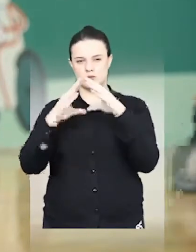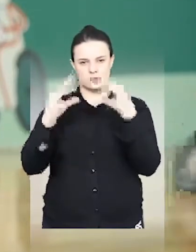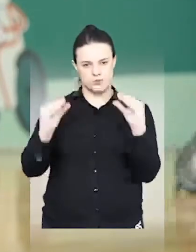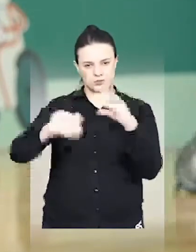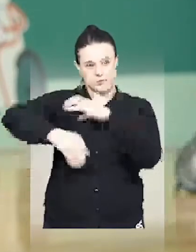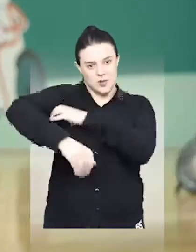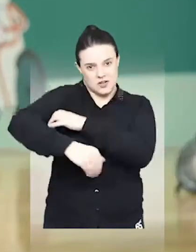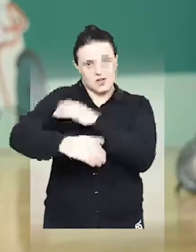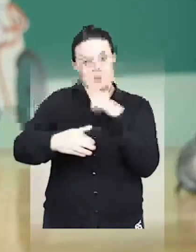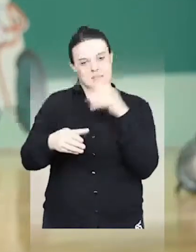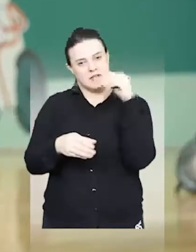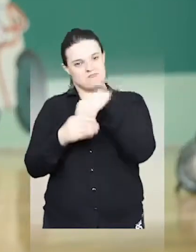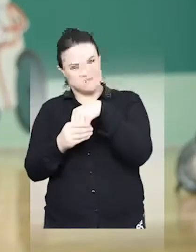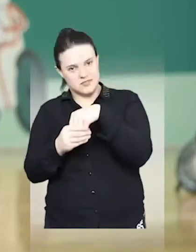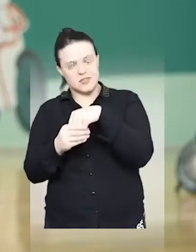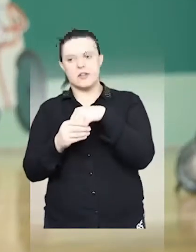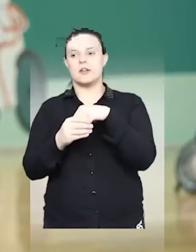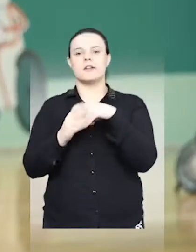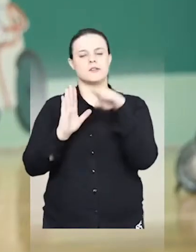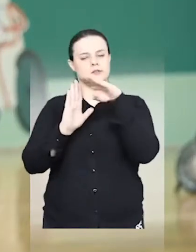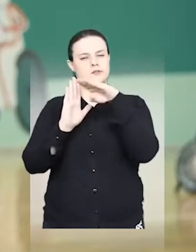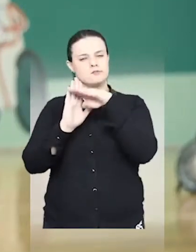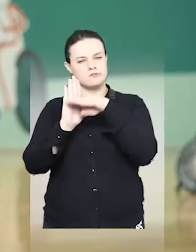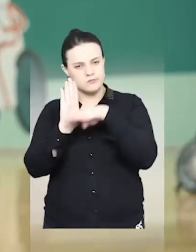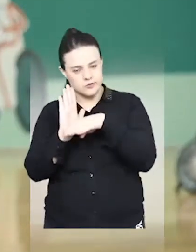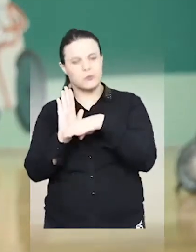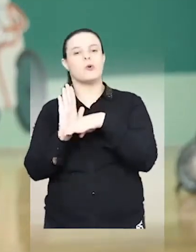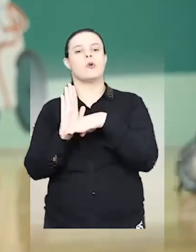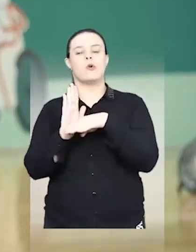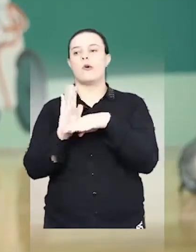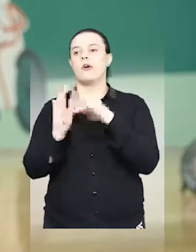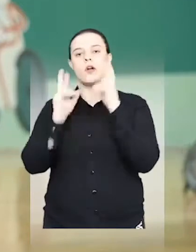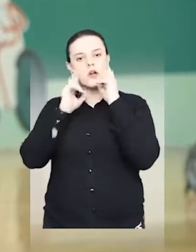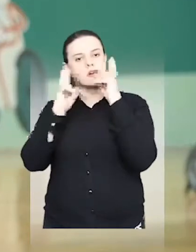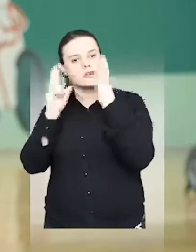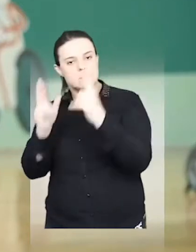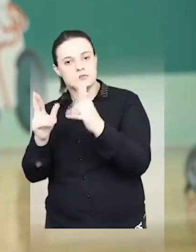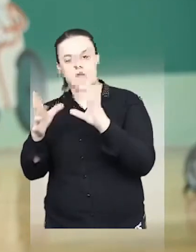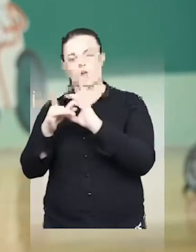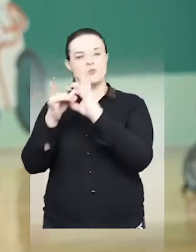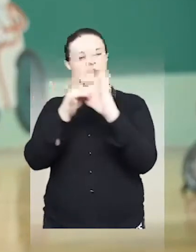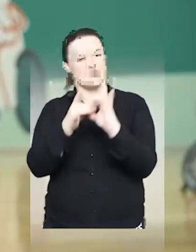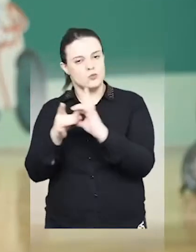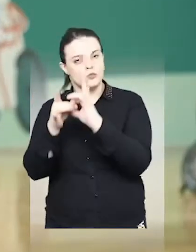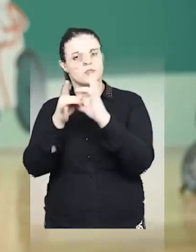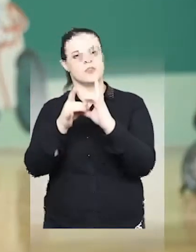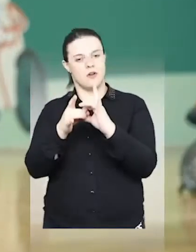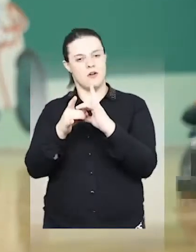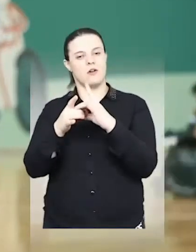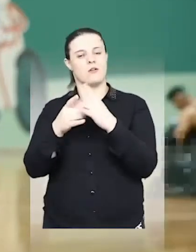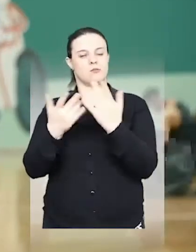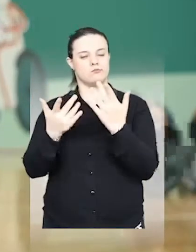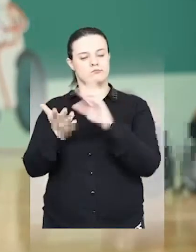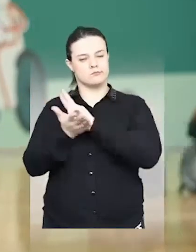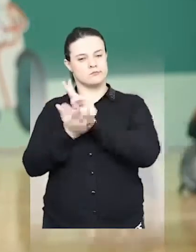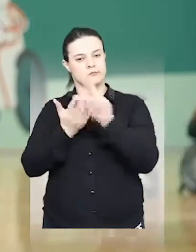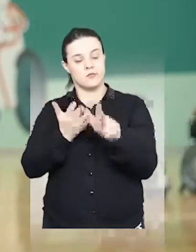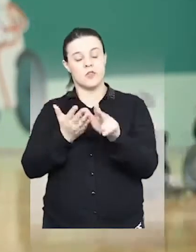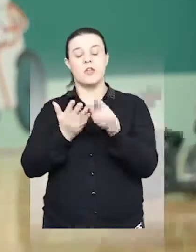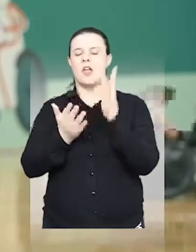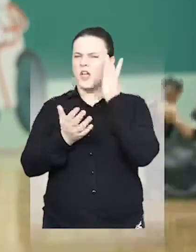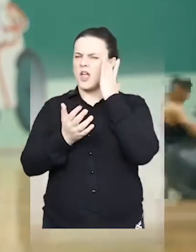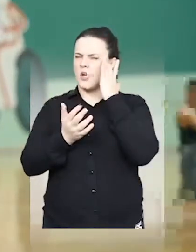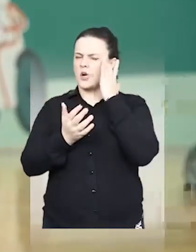o rugby demonstra, né? Valores, princípios, né? A questão de respeito, união, honra. Lucas, Eu